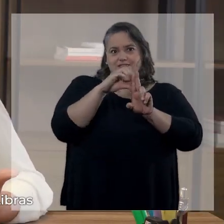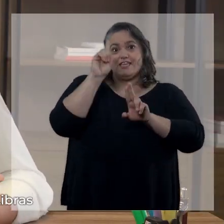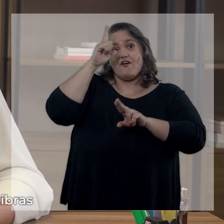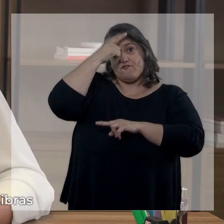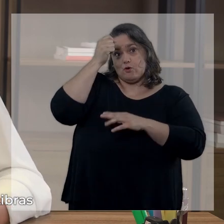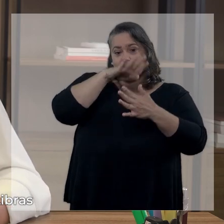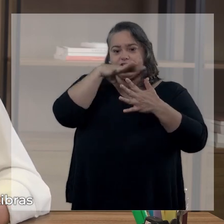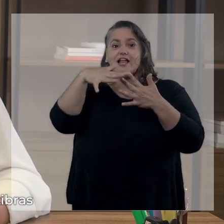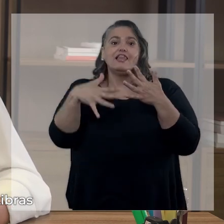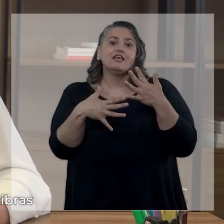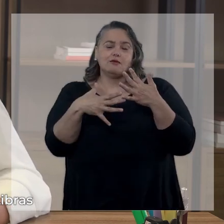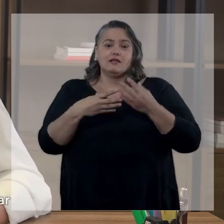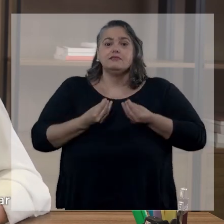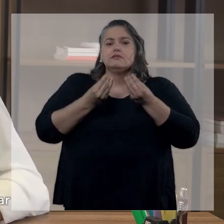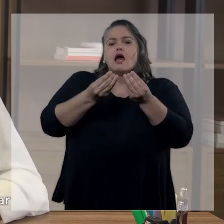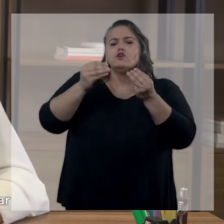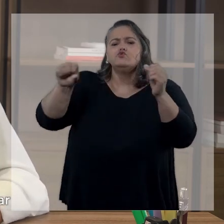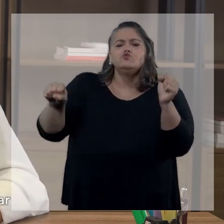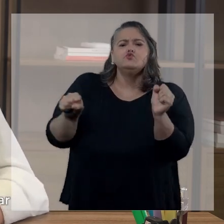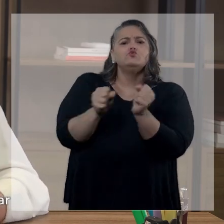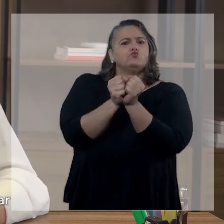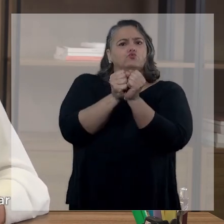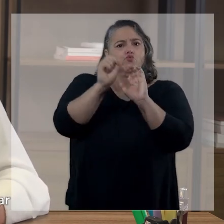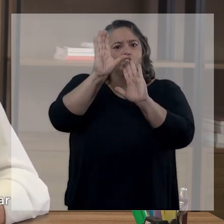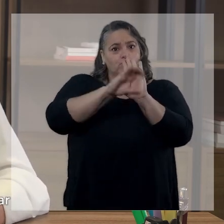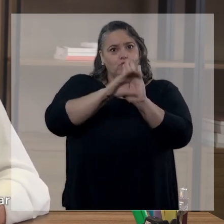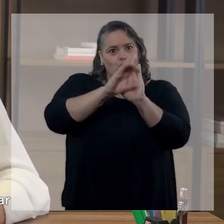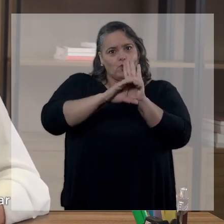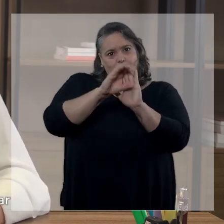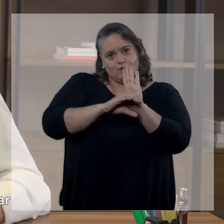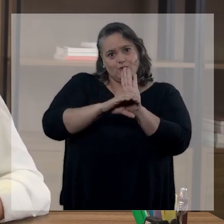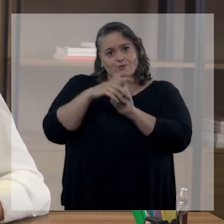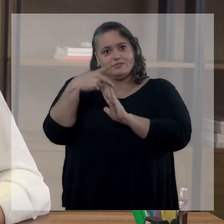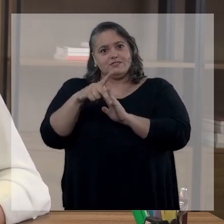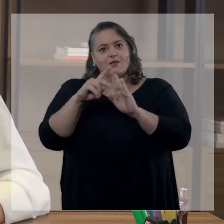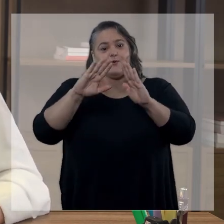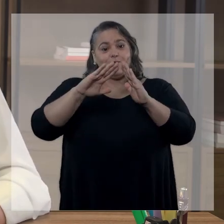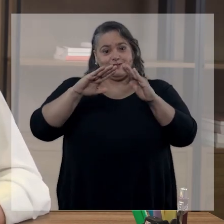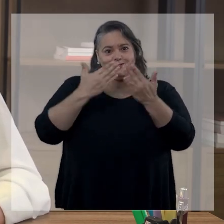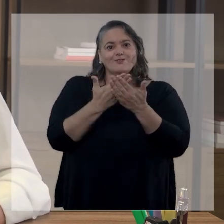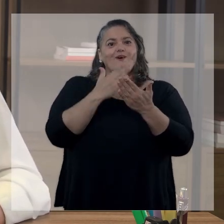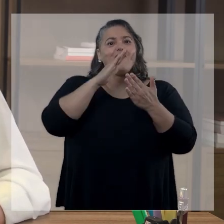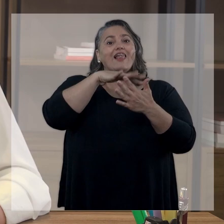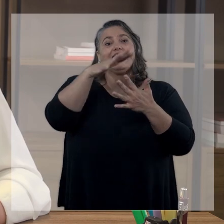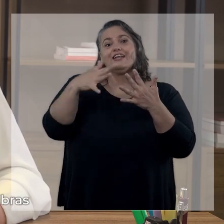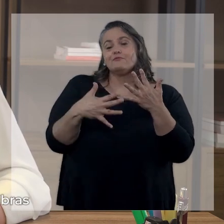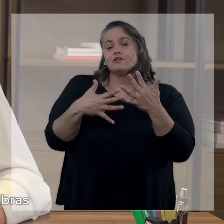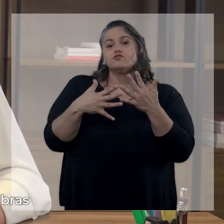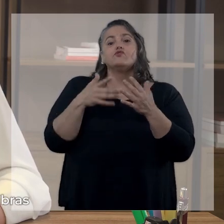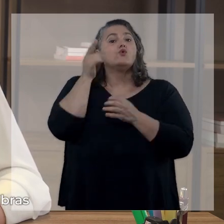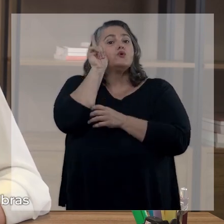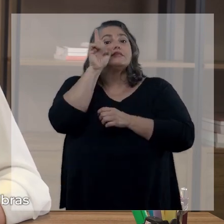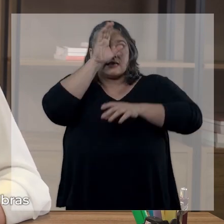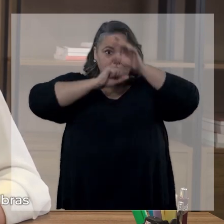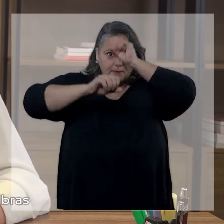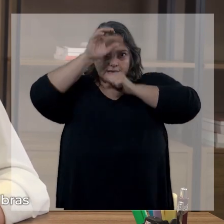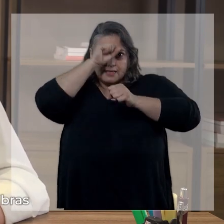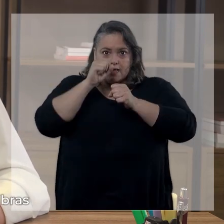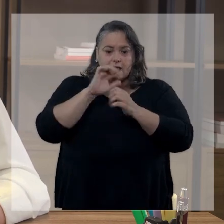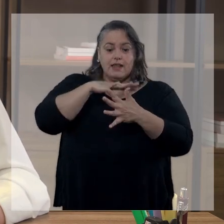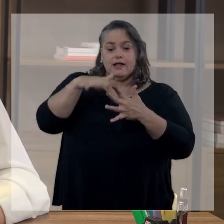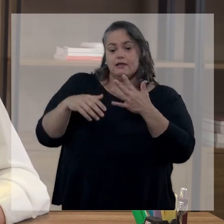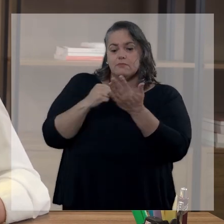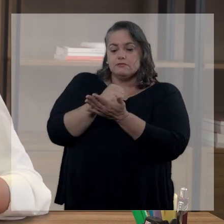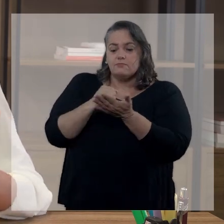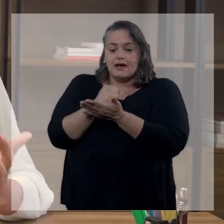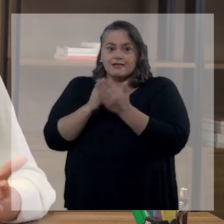íntese que a faculdade da Libras está desintegrada à grade curricular à escola de Libras. Nela, você consegue aprender a